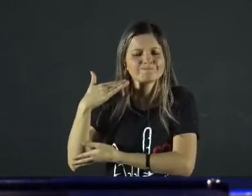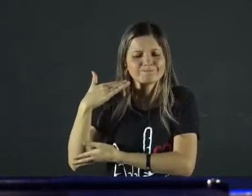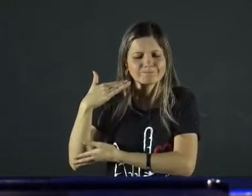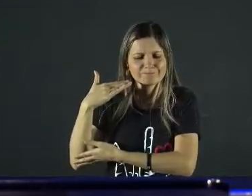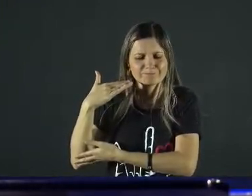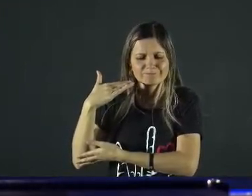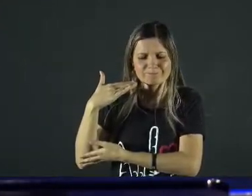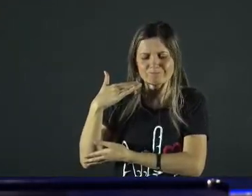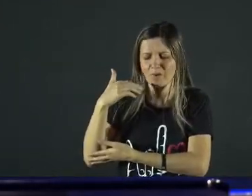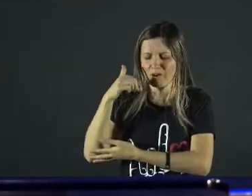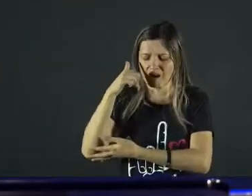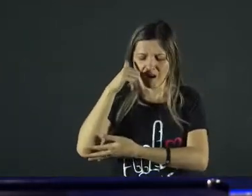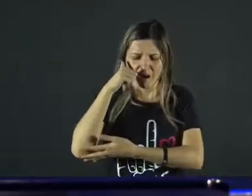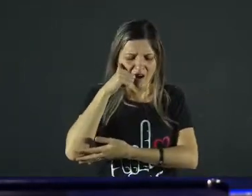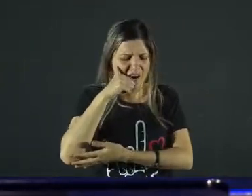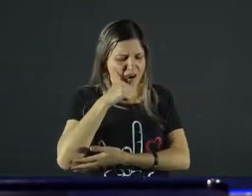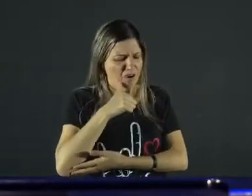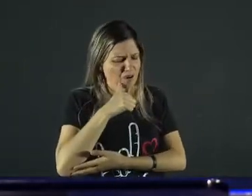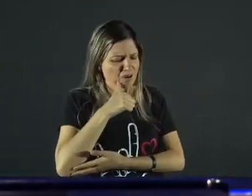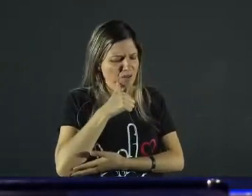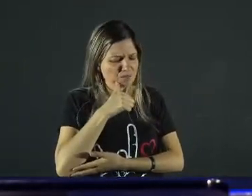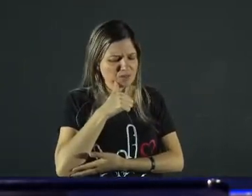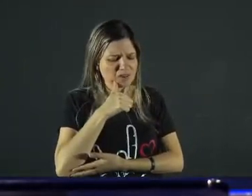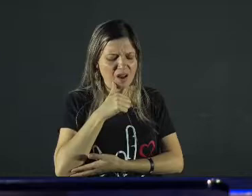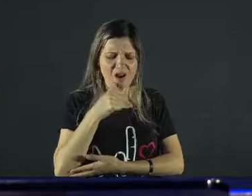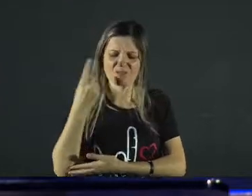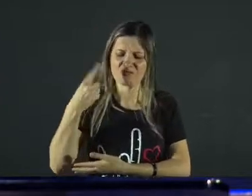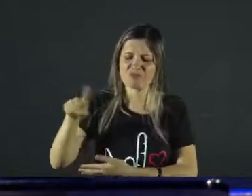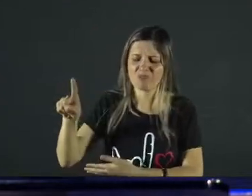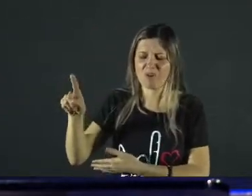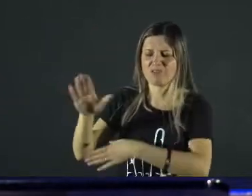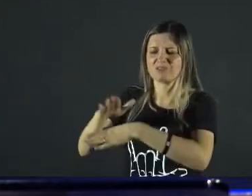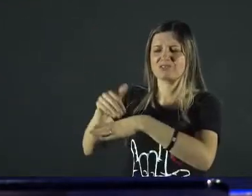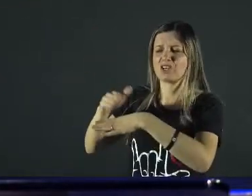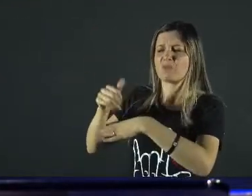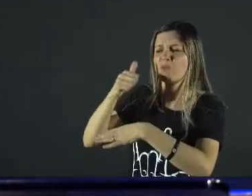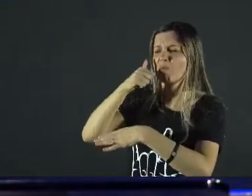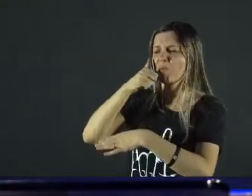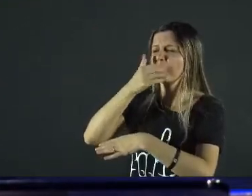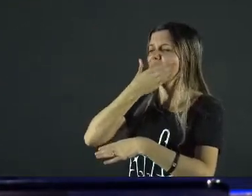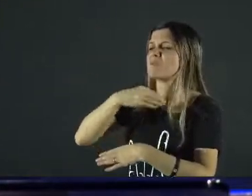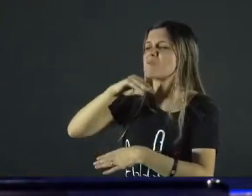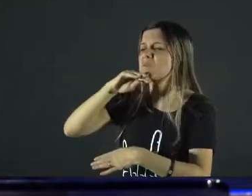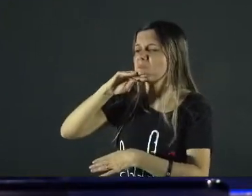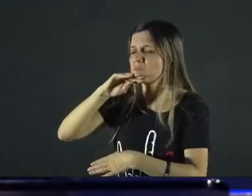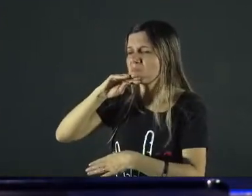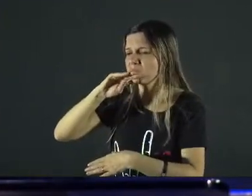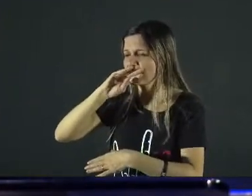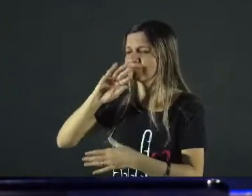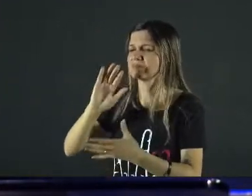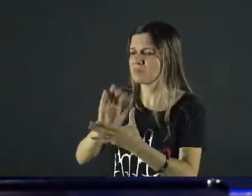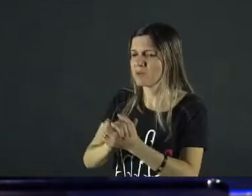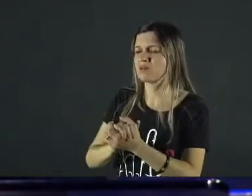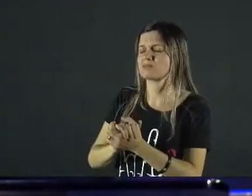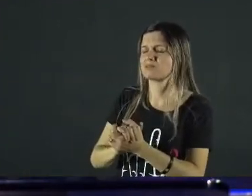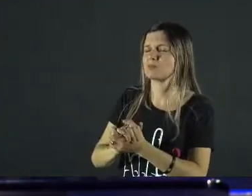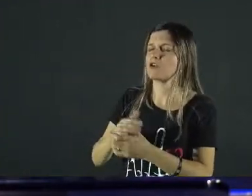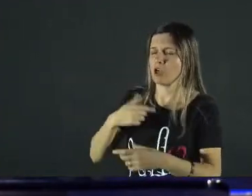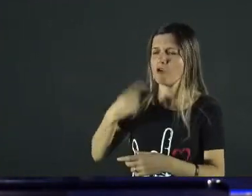E aquela mulher então foi até onde estava o seu marido, mandou chamar o seu marido, dizendo que ia atrás do